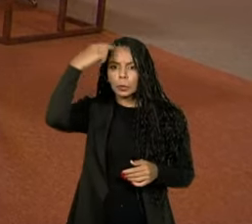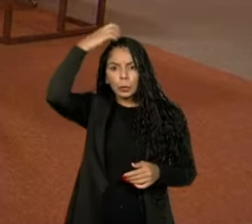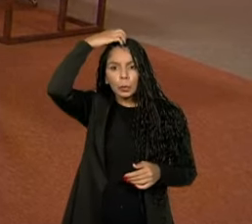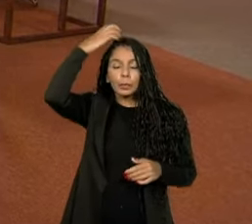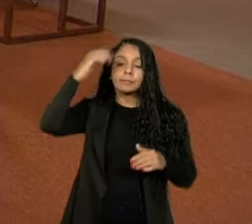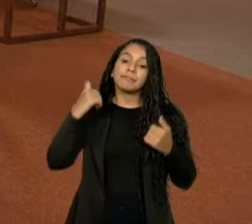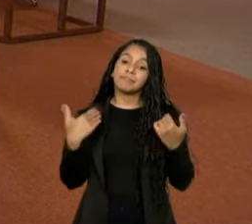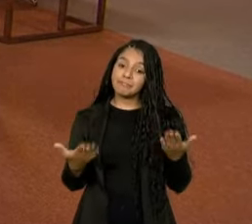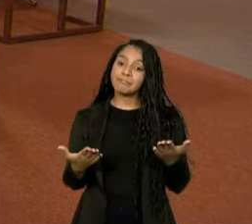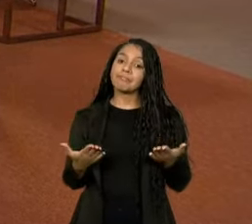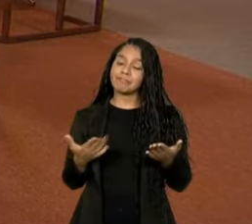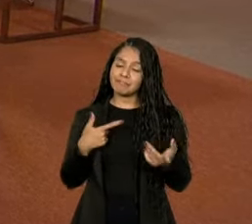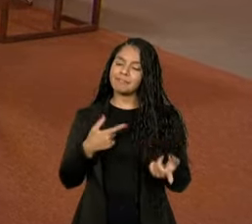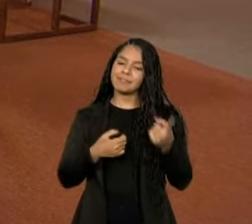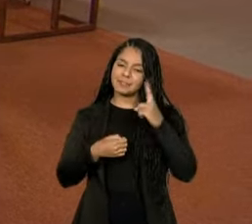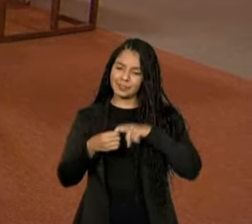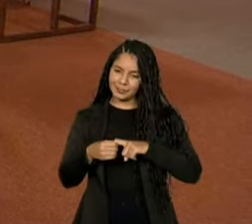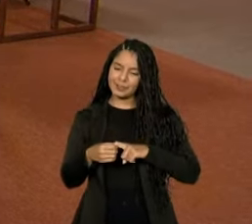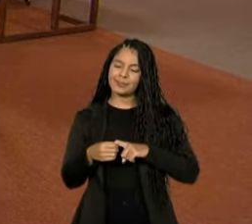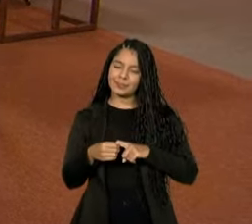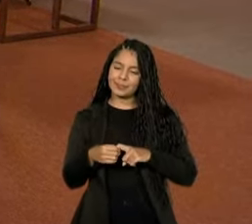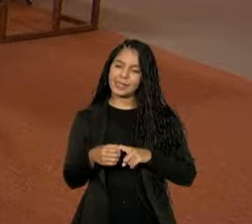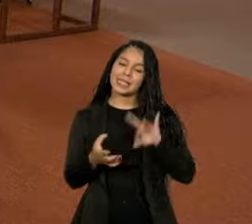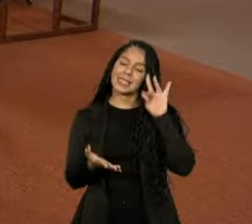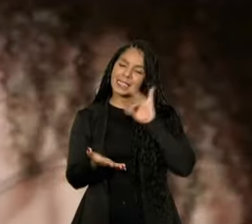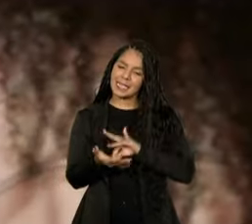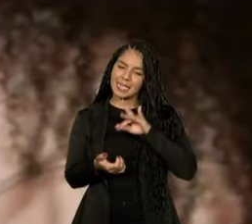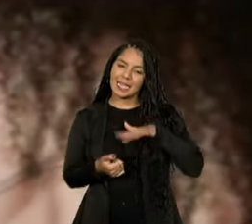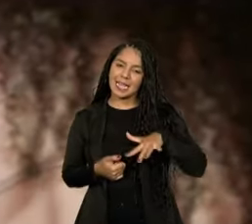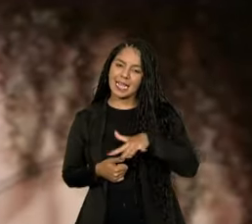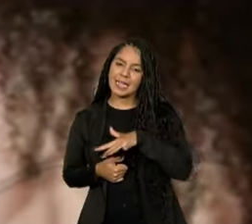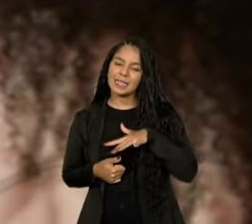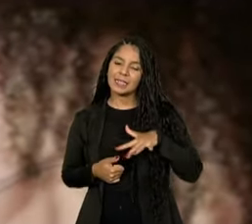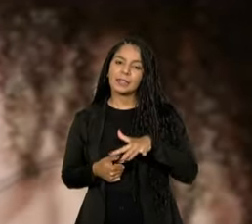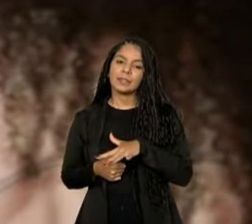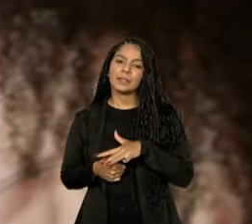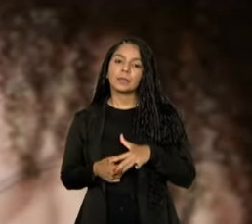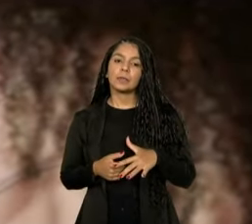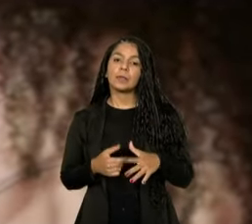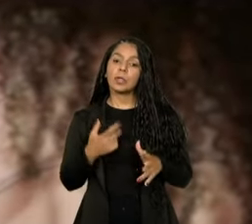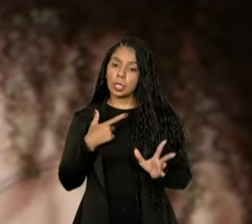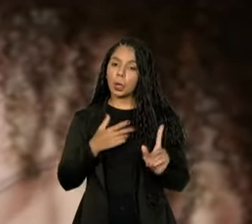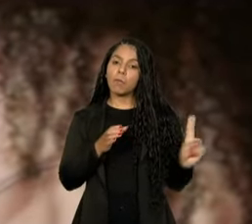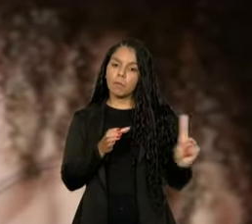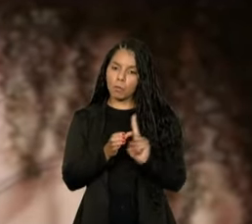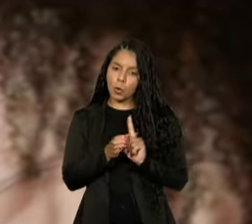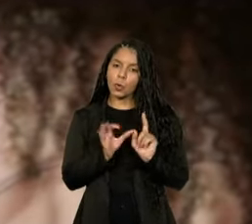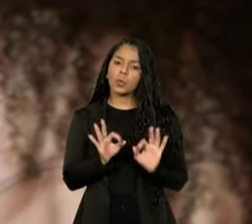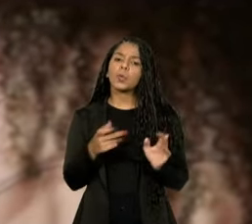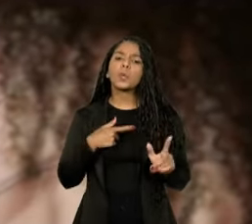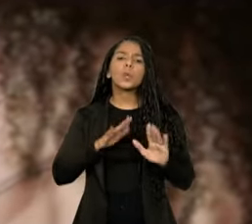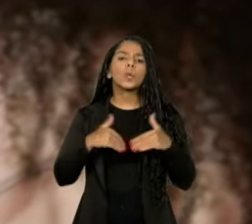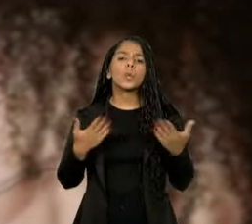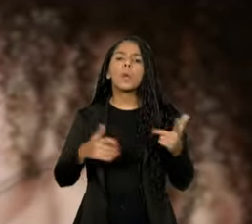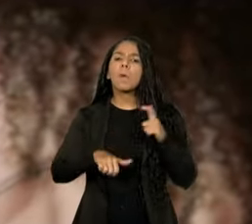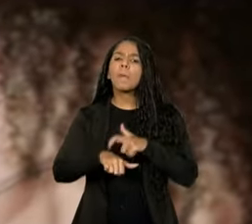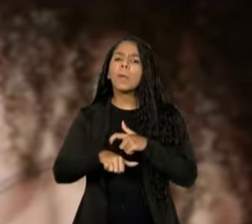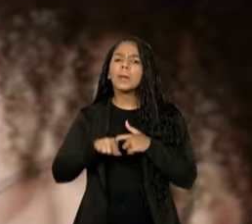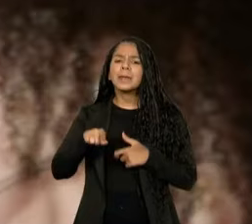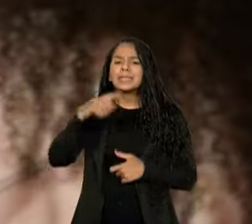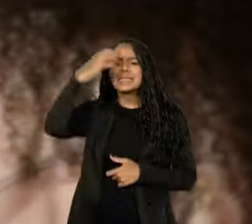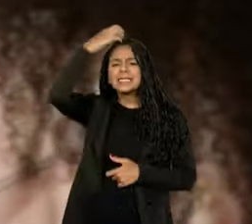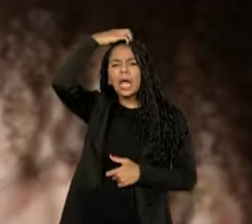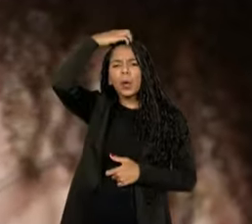então... Mas, voltando aqui à nossa realidade, me incluir totalmente, que momento que essa culpa fica,